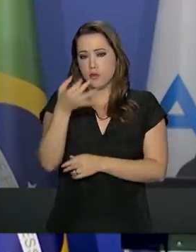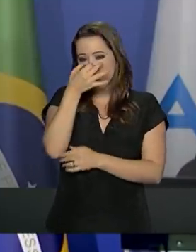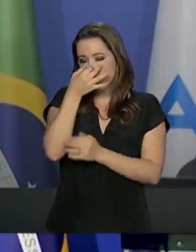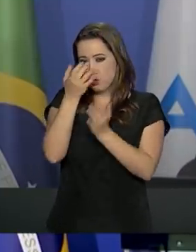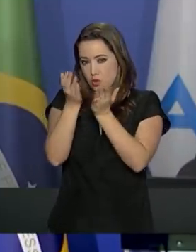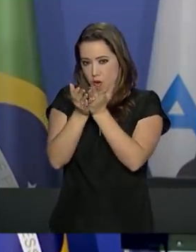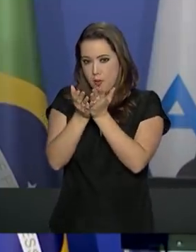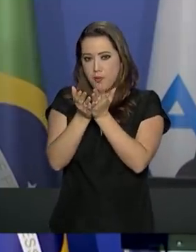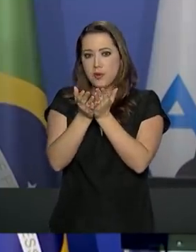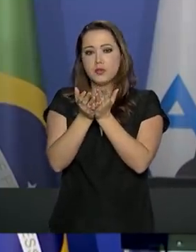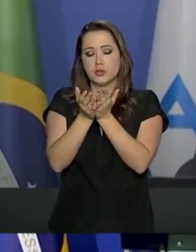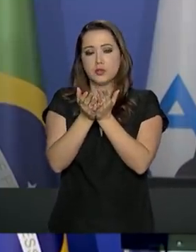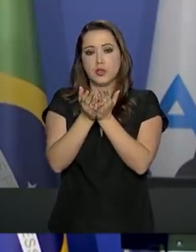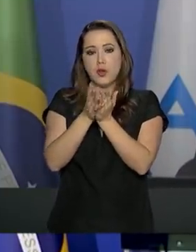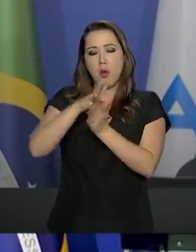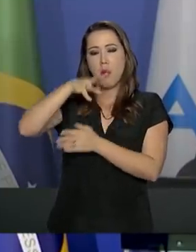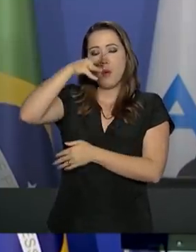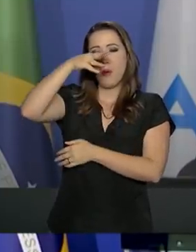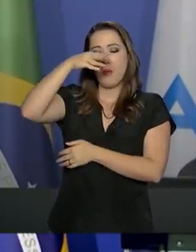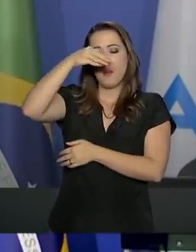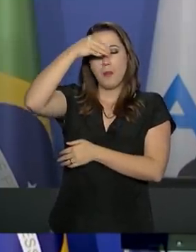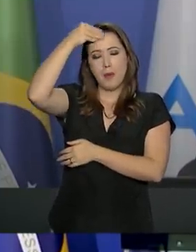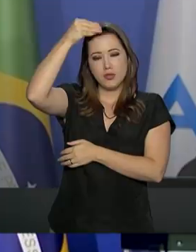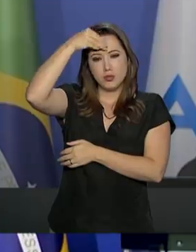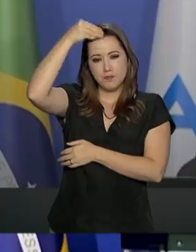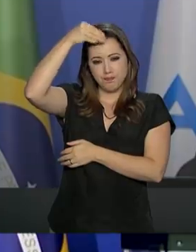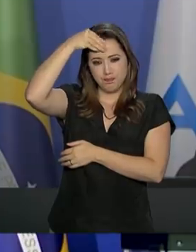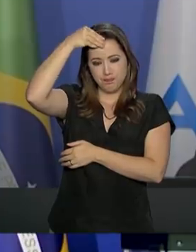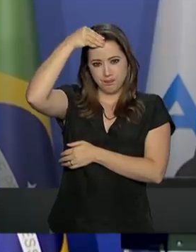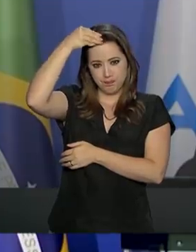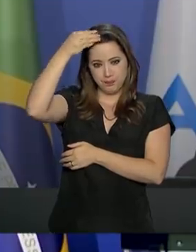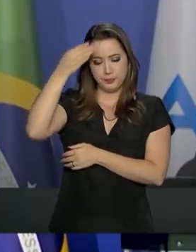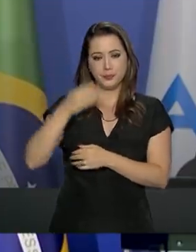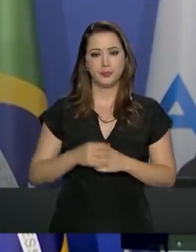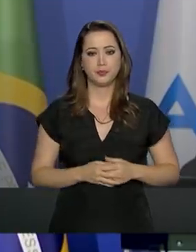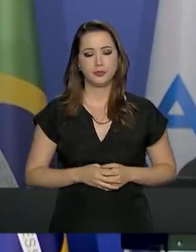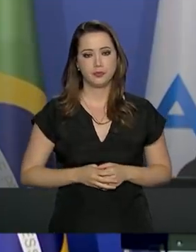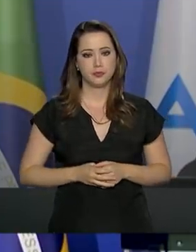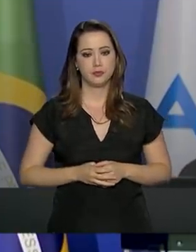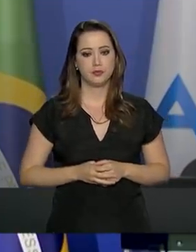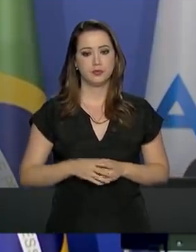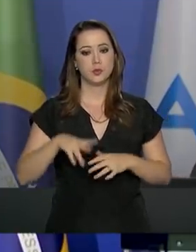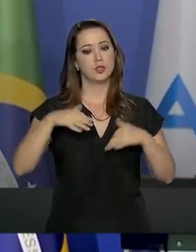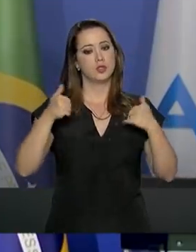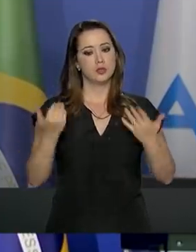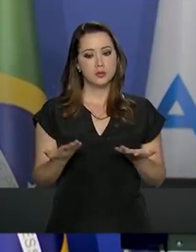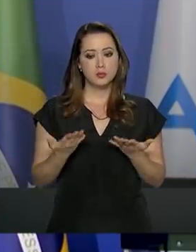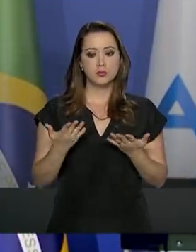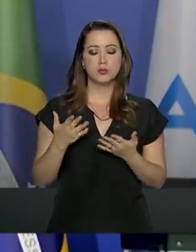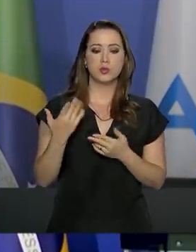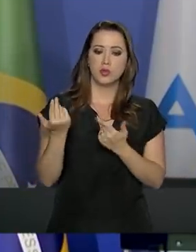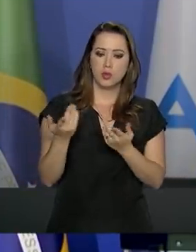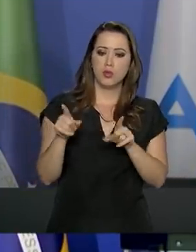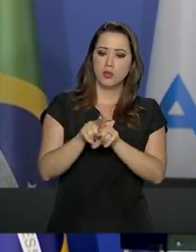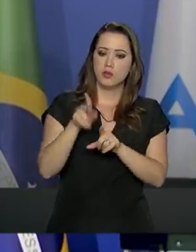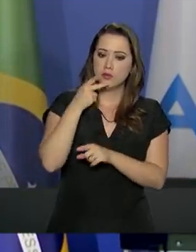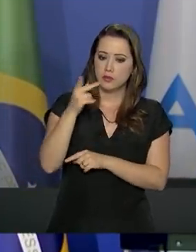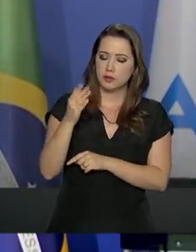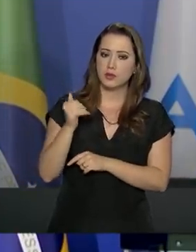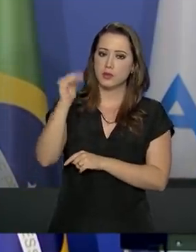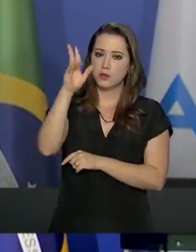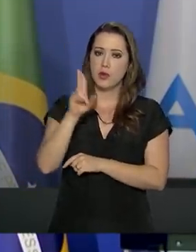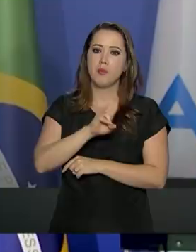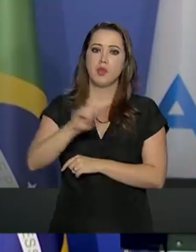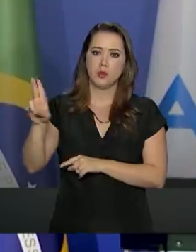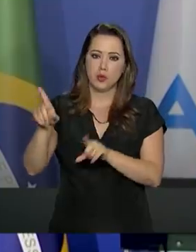descer as águas. And then the pastor invited me and I went down in the waters. Por coincidência, nada mais do que isso, meu